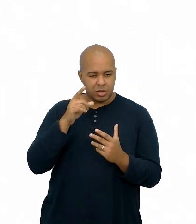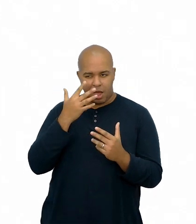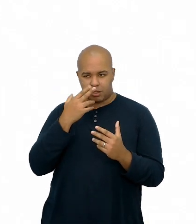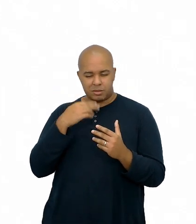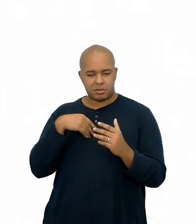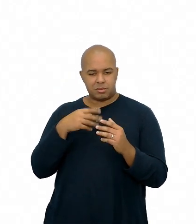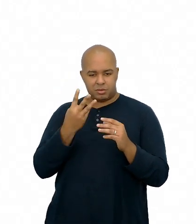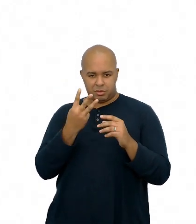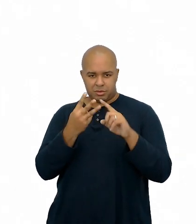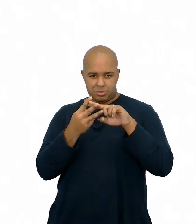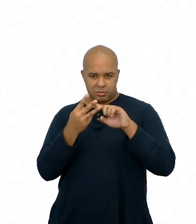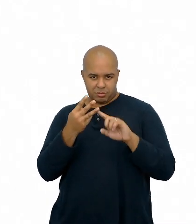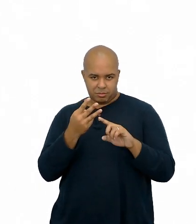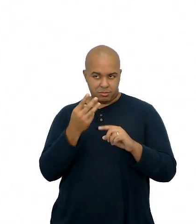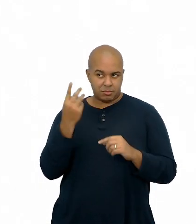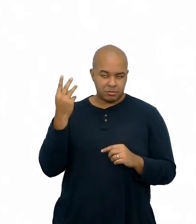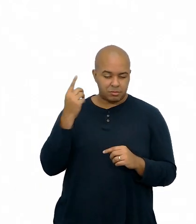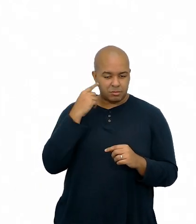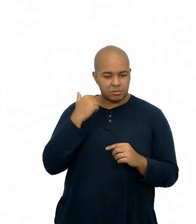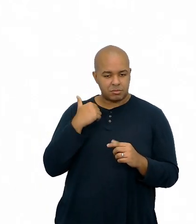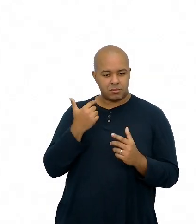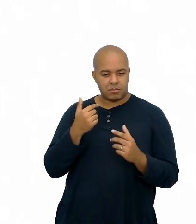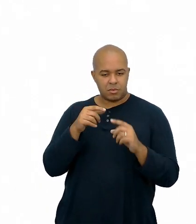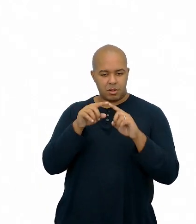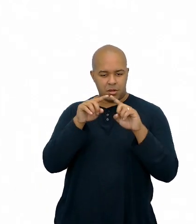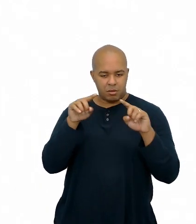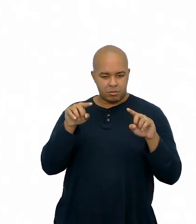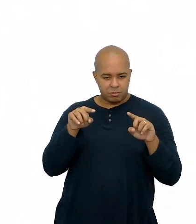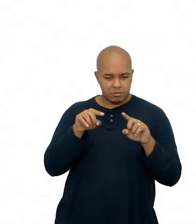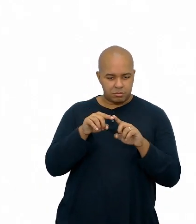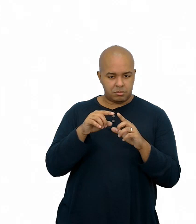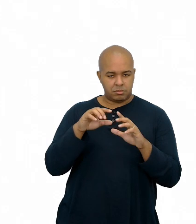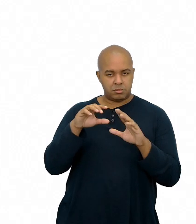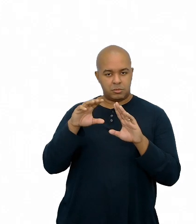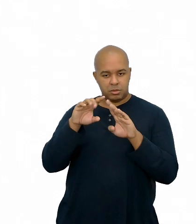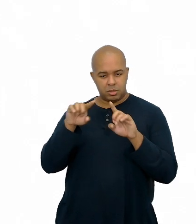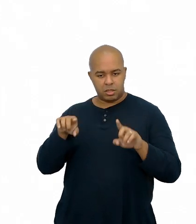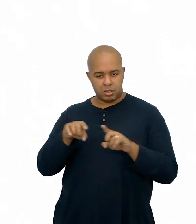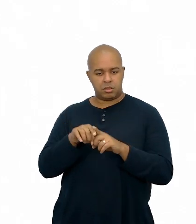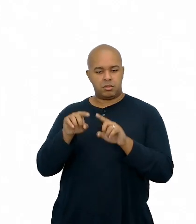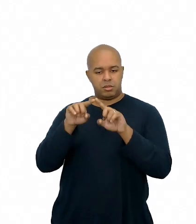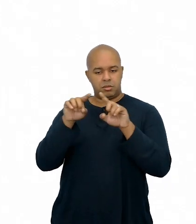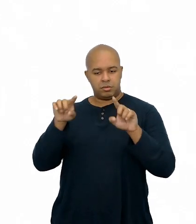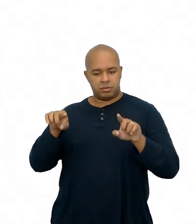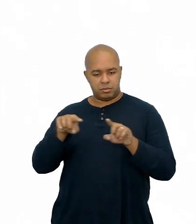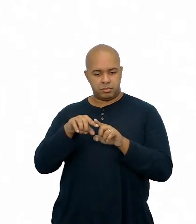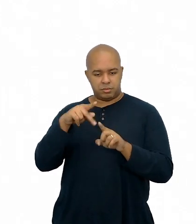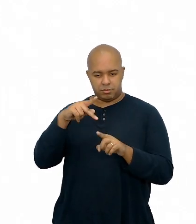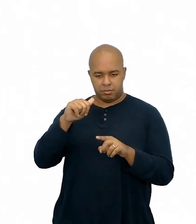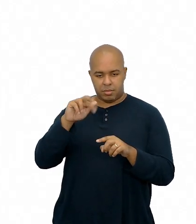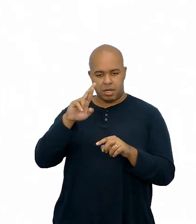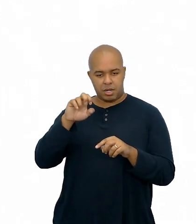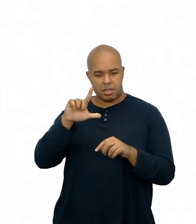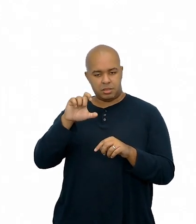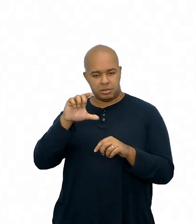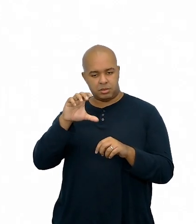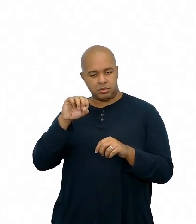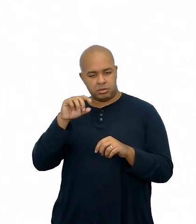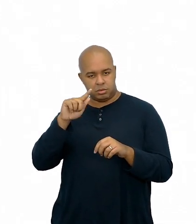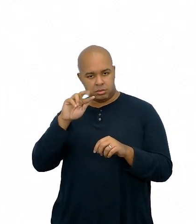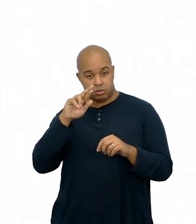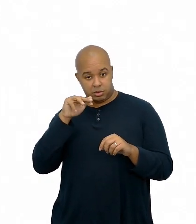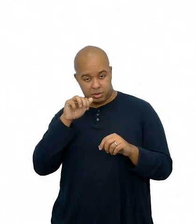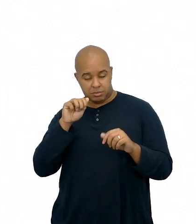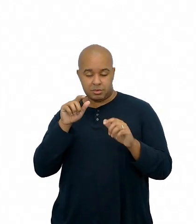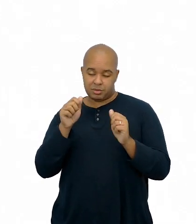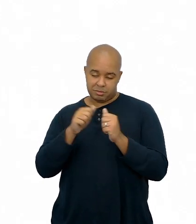aqui os 3 elementos, né? O paralelogramo, o triângulo e o paralelogramo. Né?